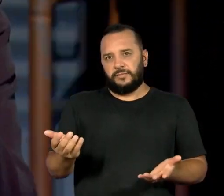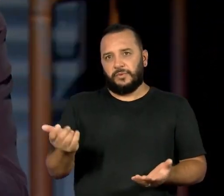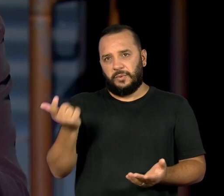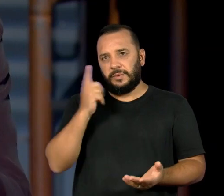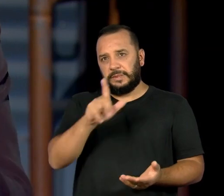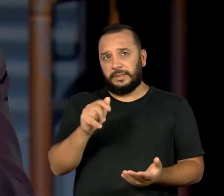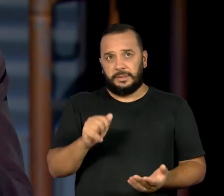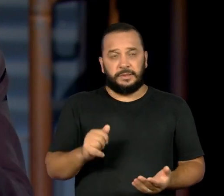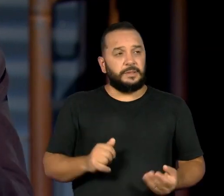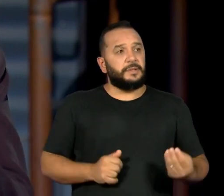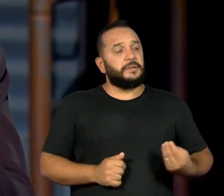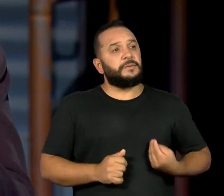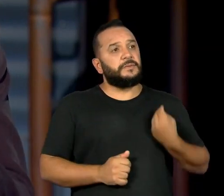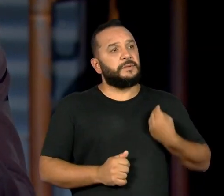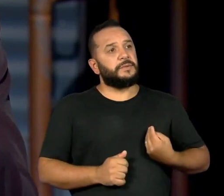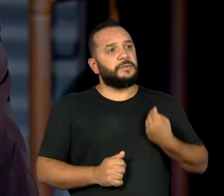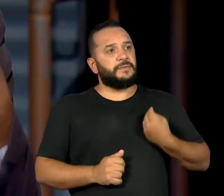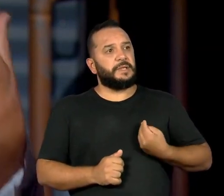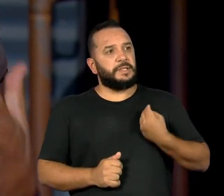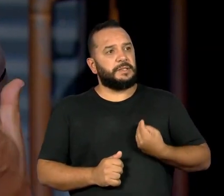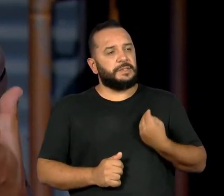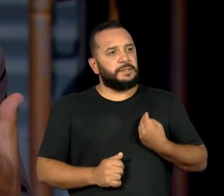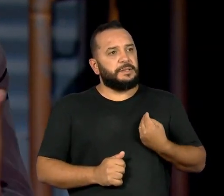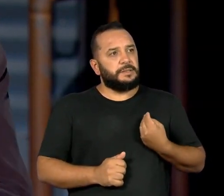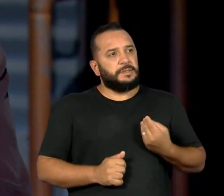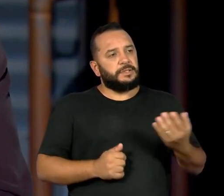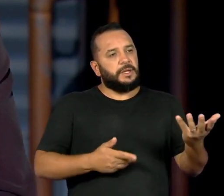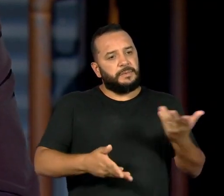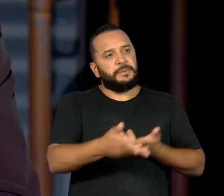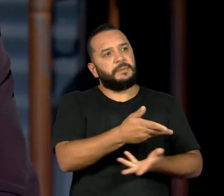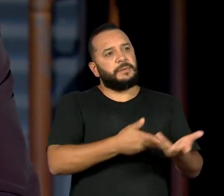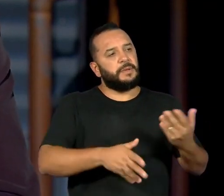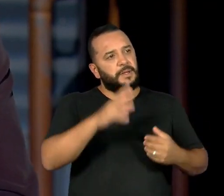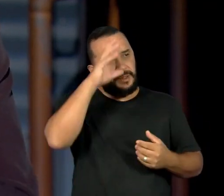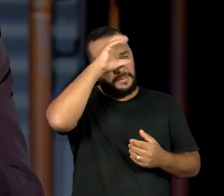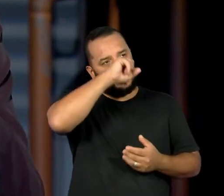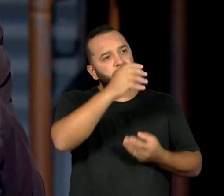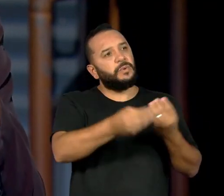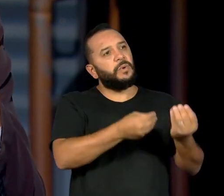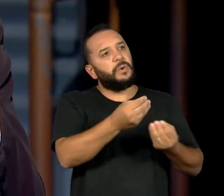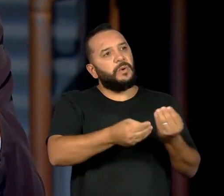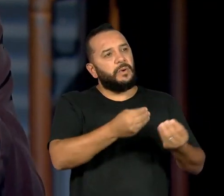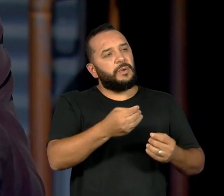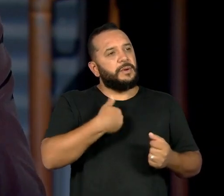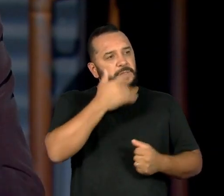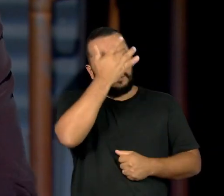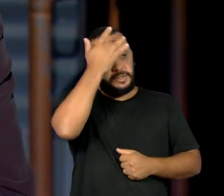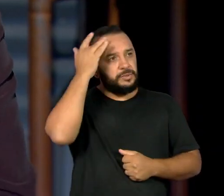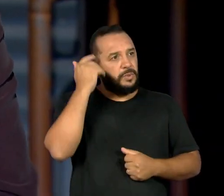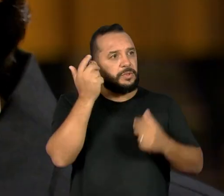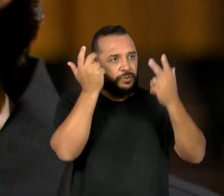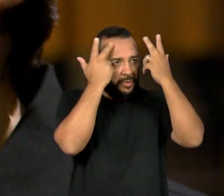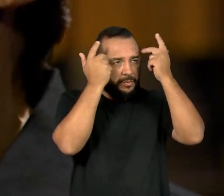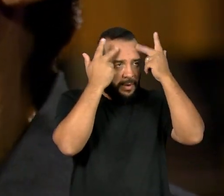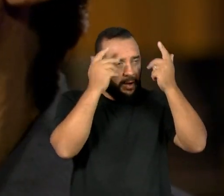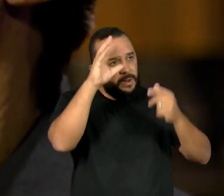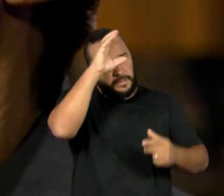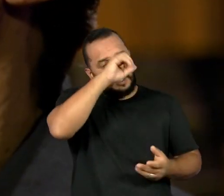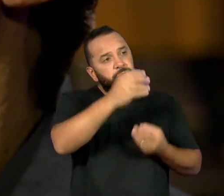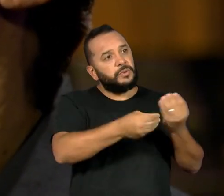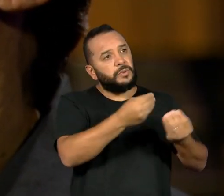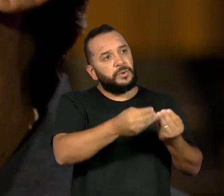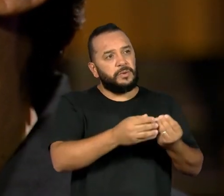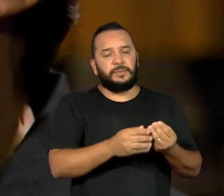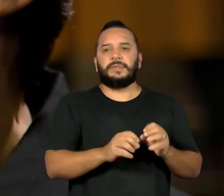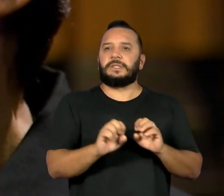E essa convivência educa como, digamos, as pessoas normais? Acho que educa